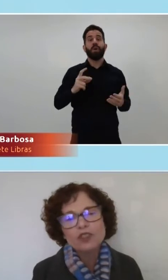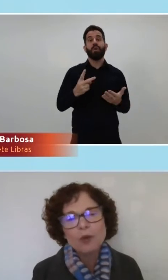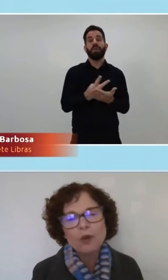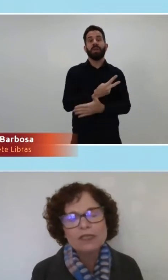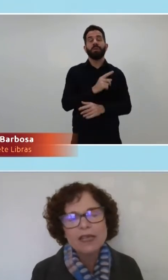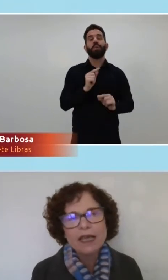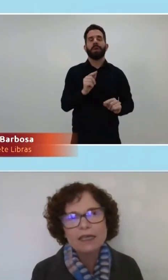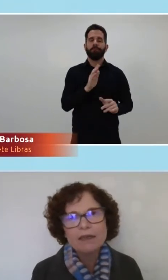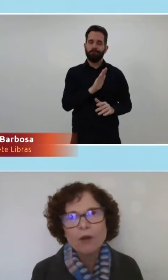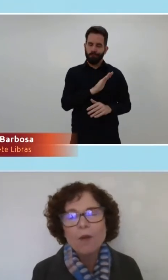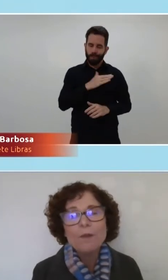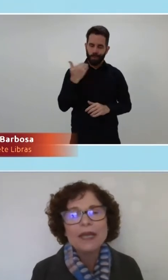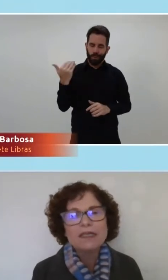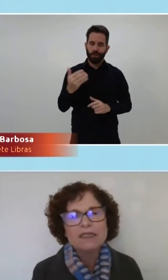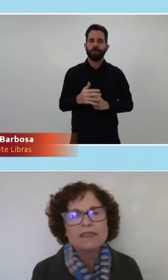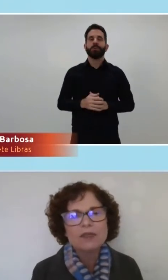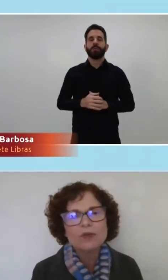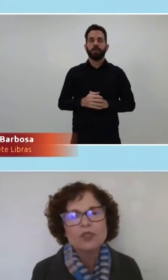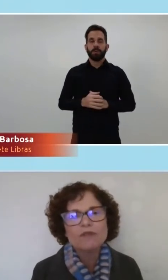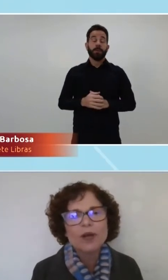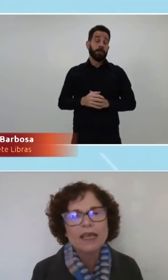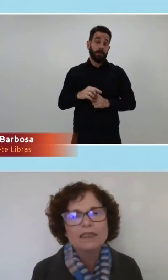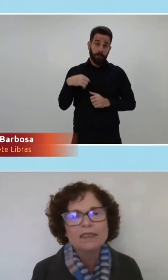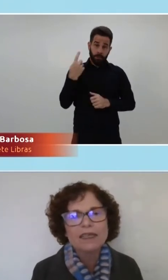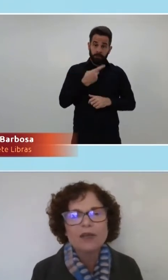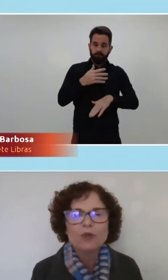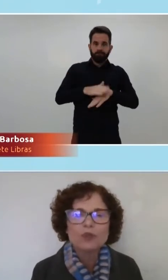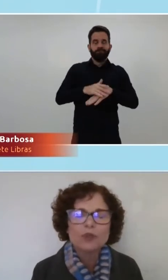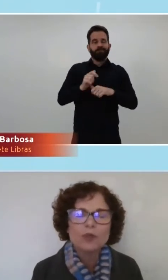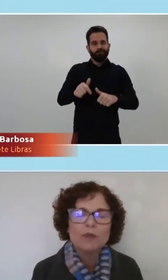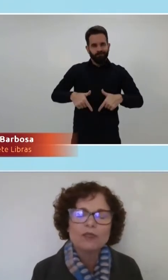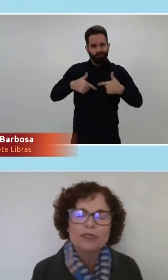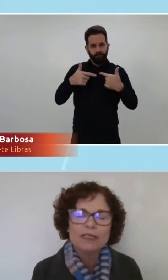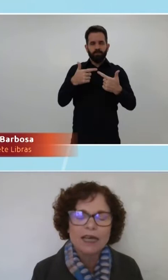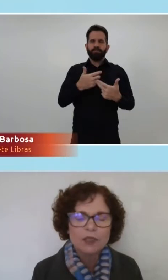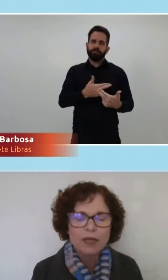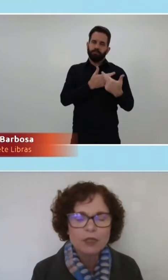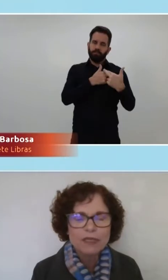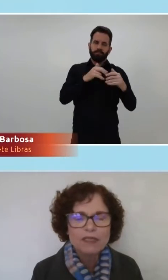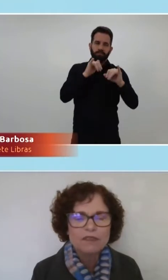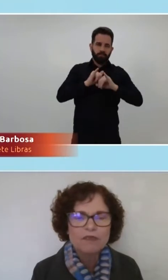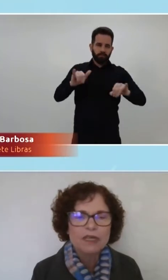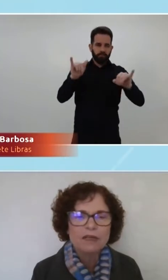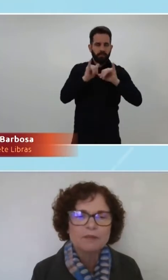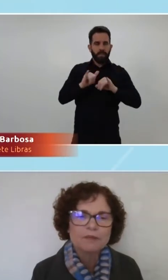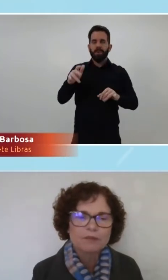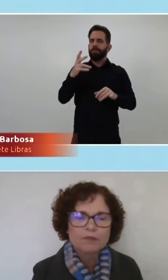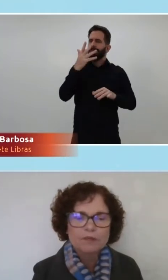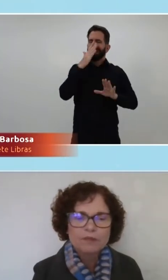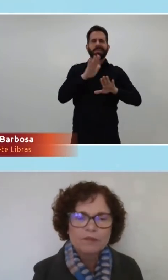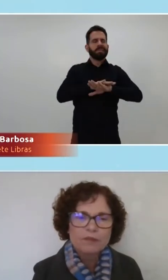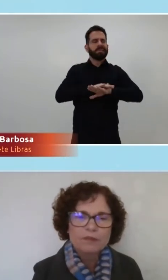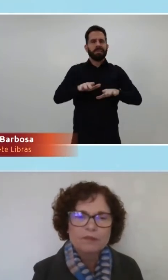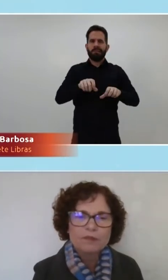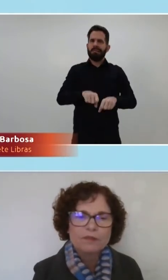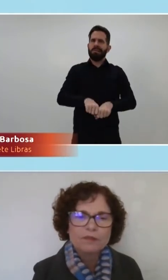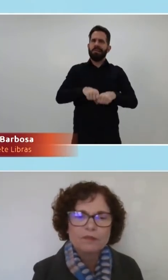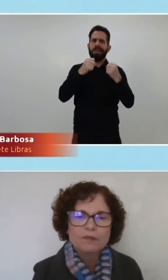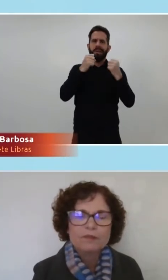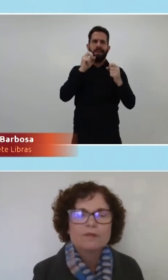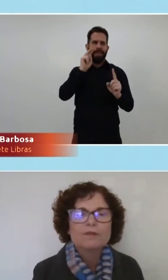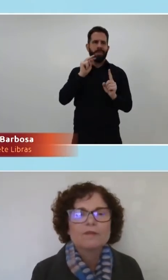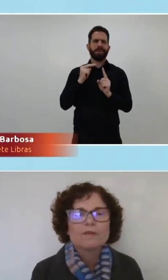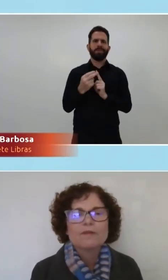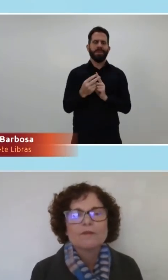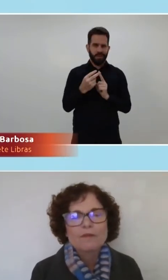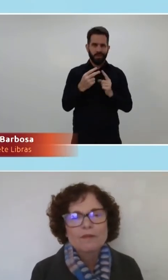que a gente consegue romper esses ciclos de violência, né? E construir uma sociedade mais pacífica. Você citou a Lei